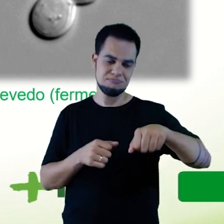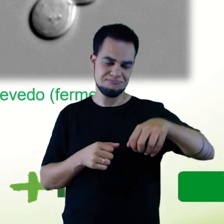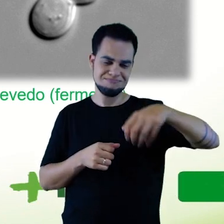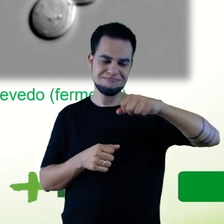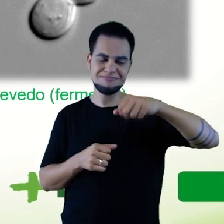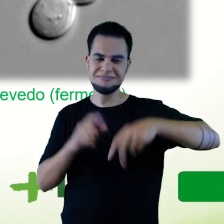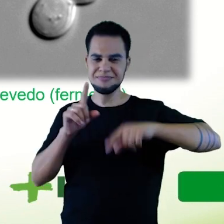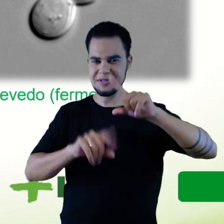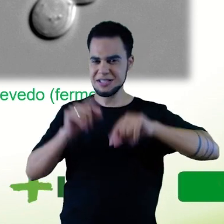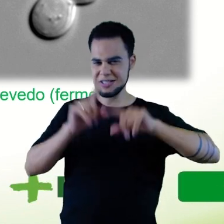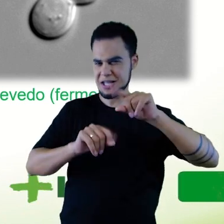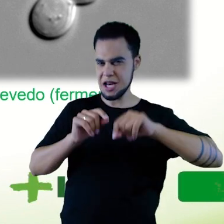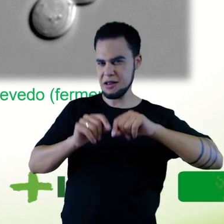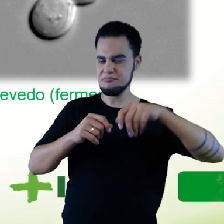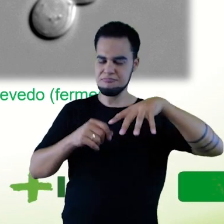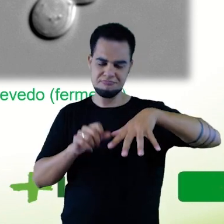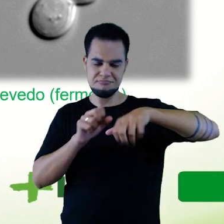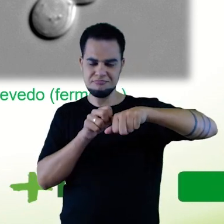mar. Deixa eu voltar aqui.